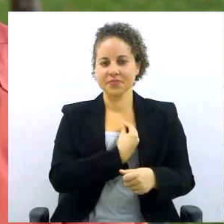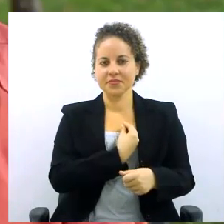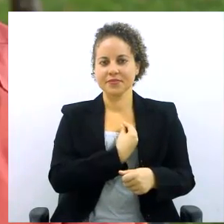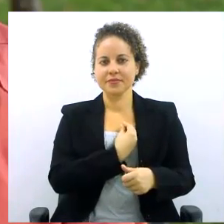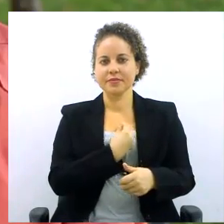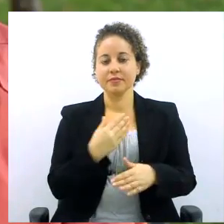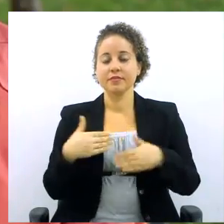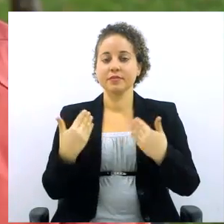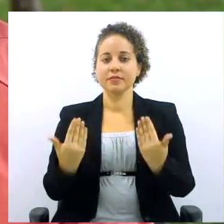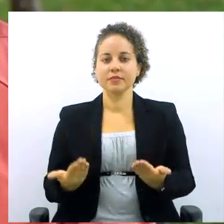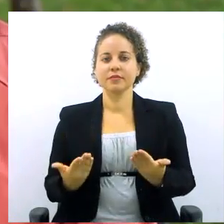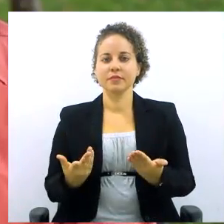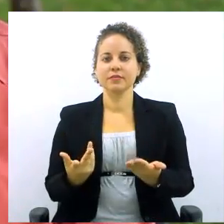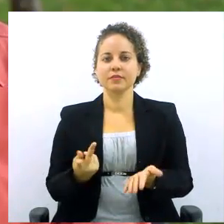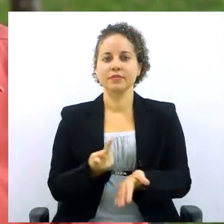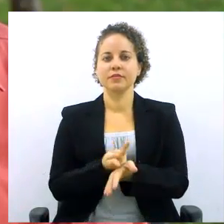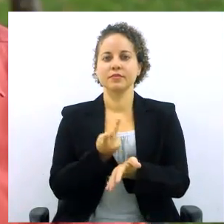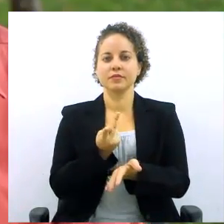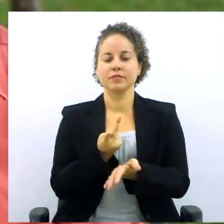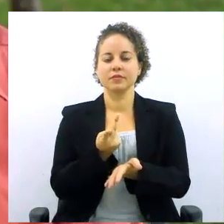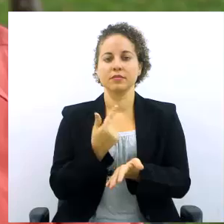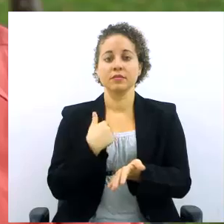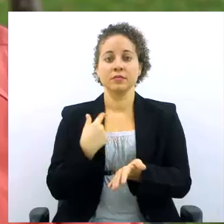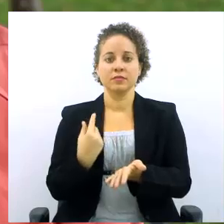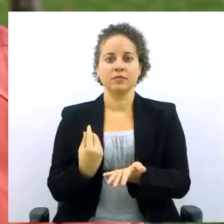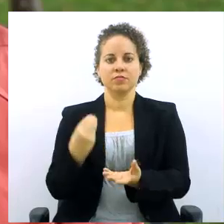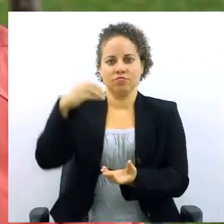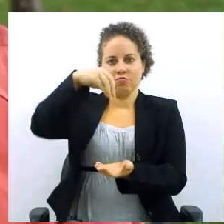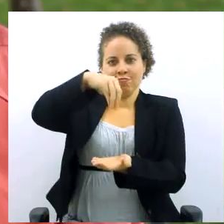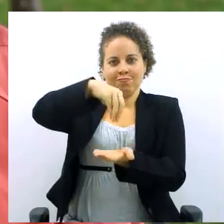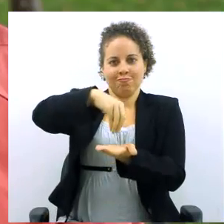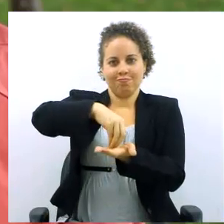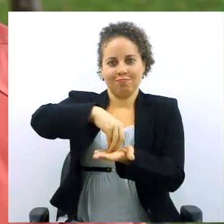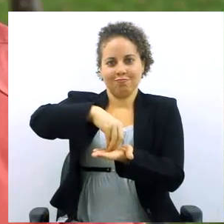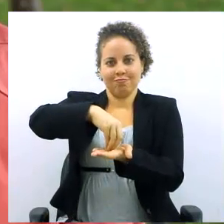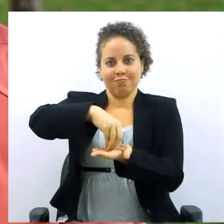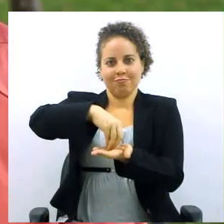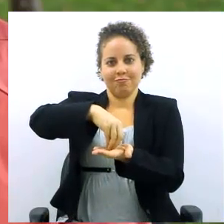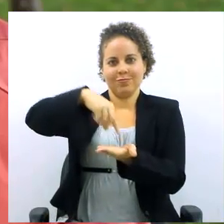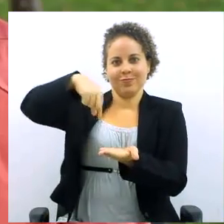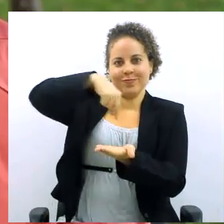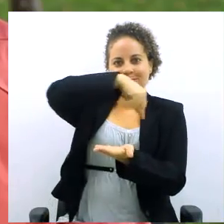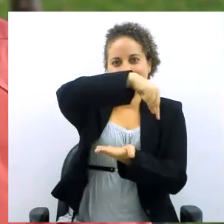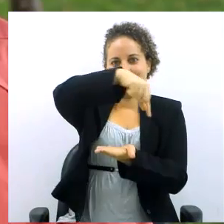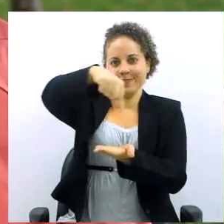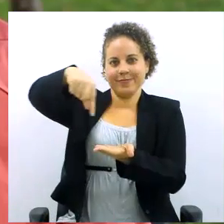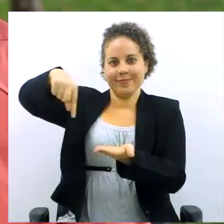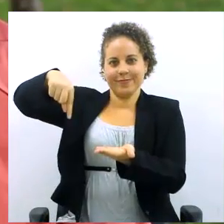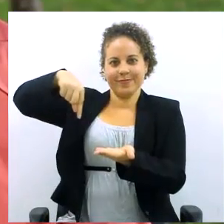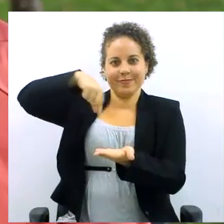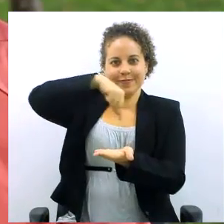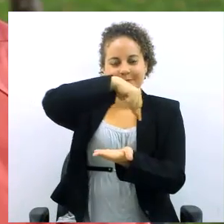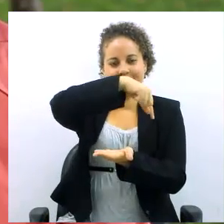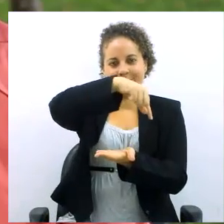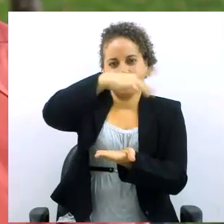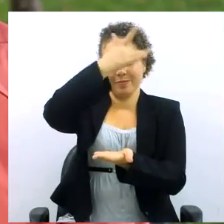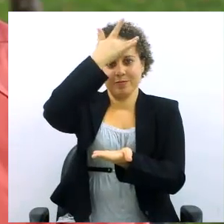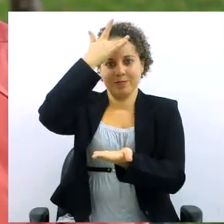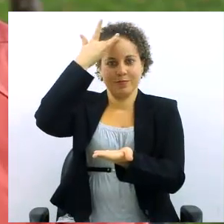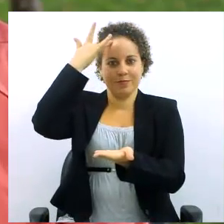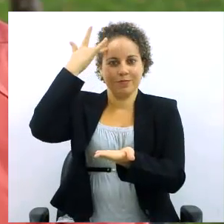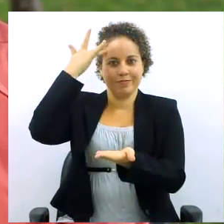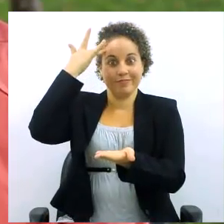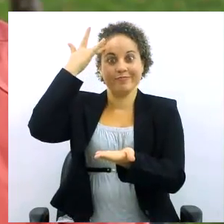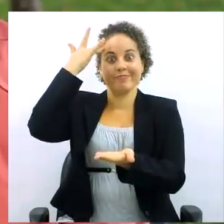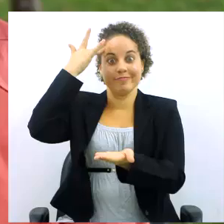ele se fez o centro do universo, né? Tudo ele acha que gira em torno dele.